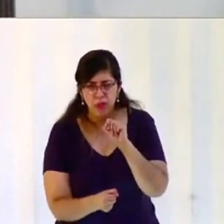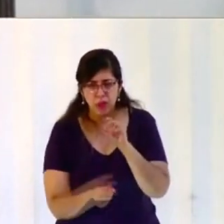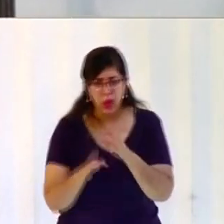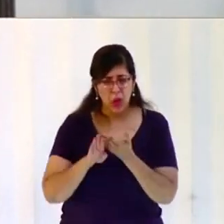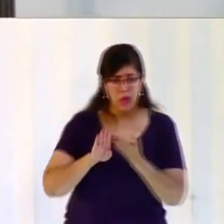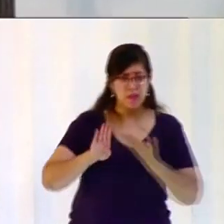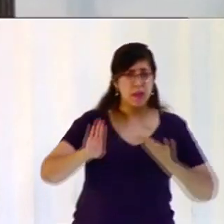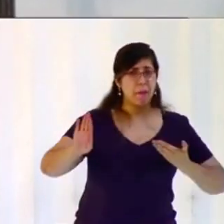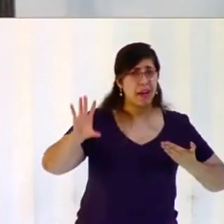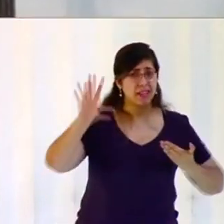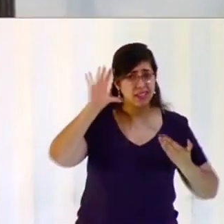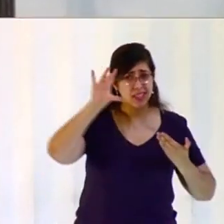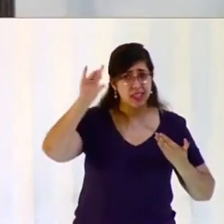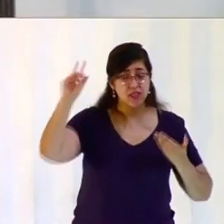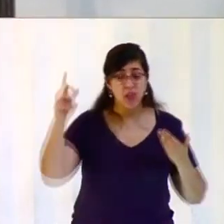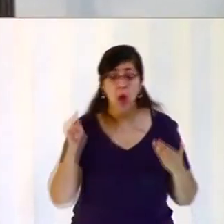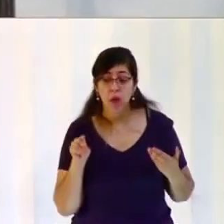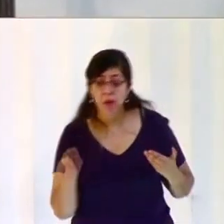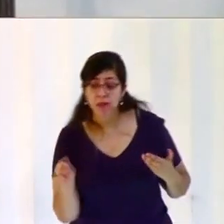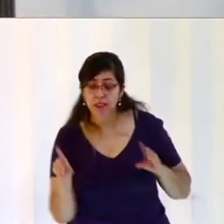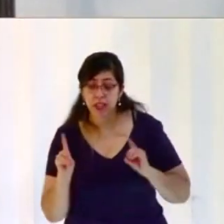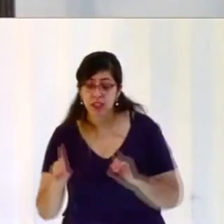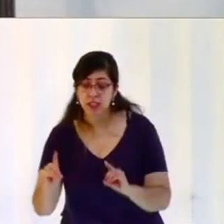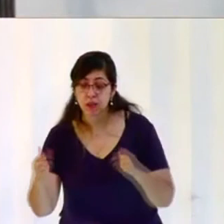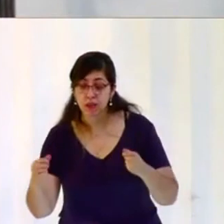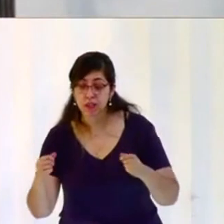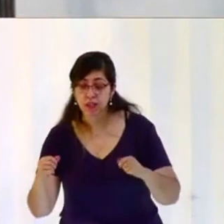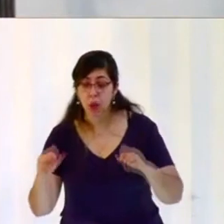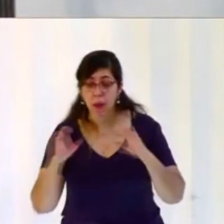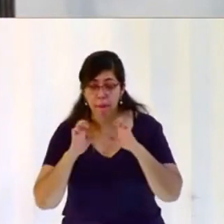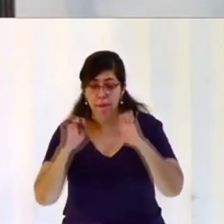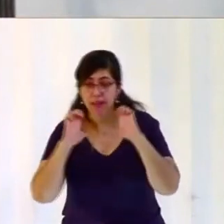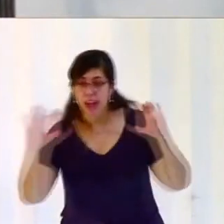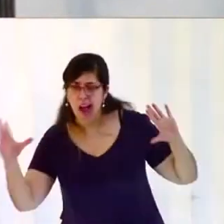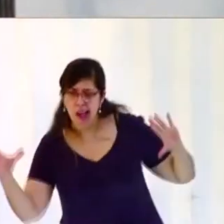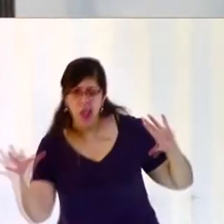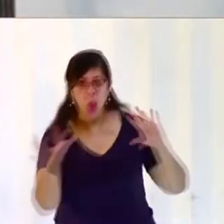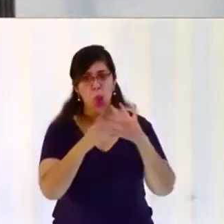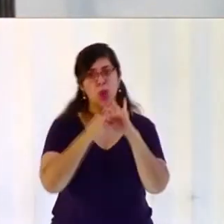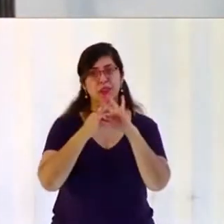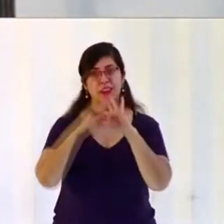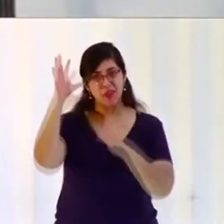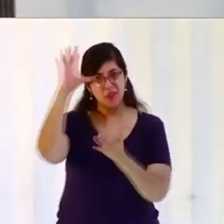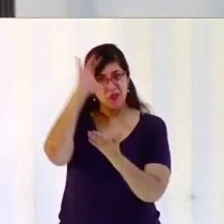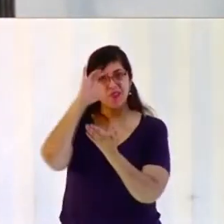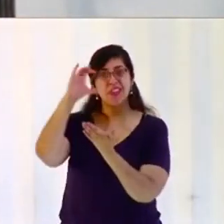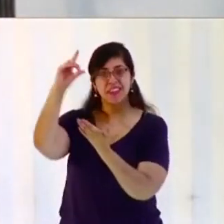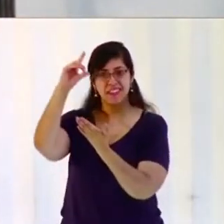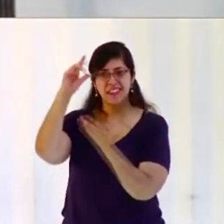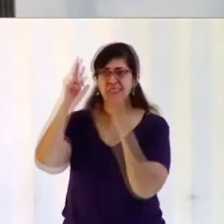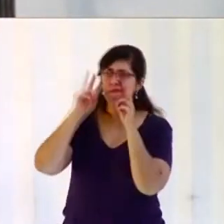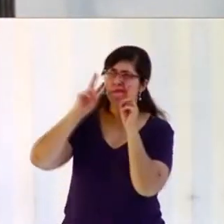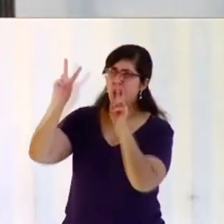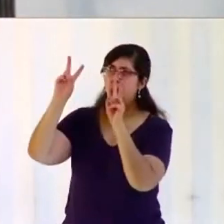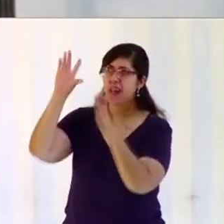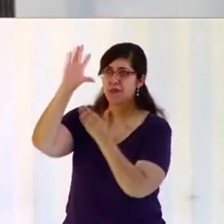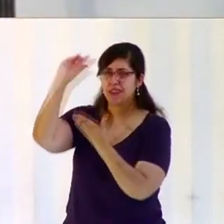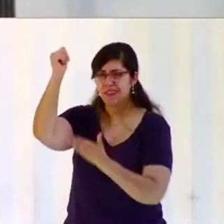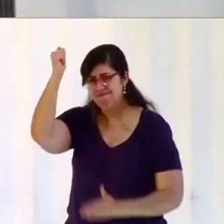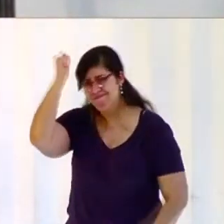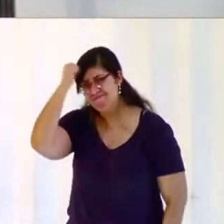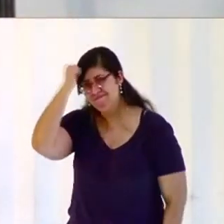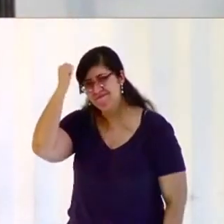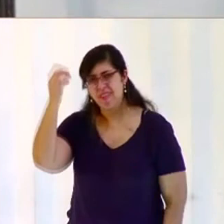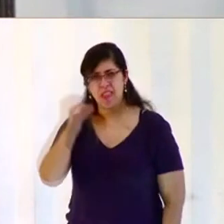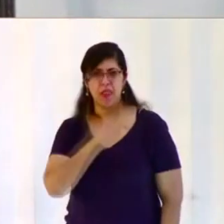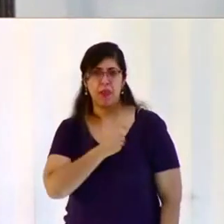Deus, a nossa pregação é de reconciliação. Nossa pregação é para que as pessoas se voltem a Deus, arrependam-se dos seus